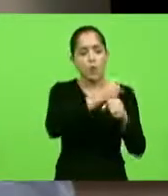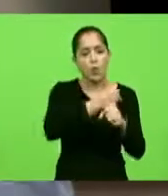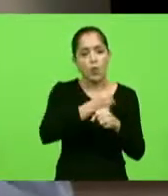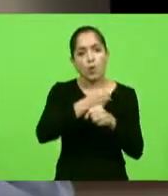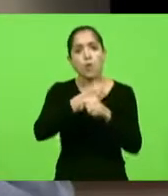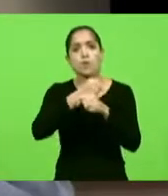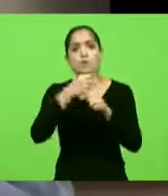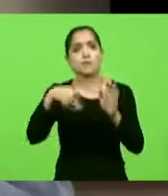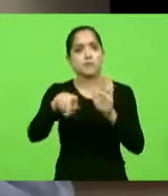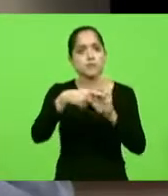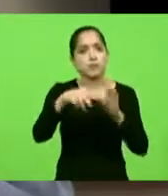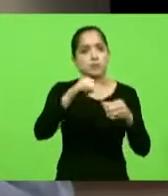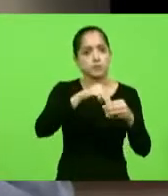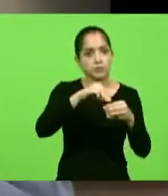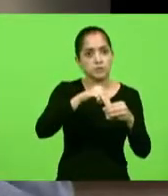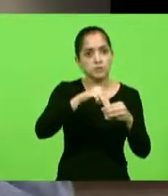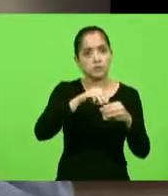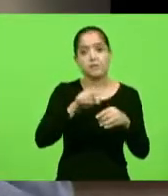estado, você faça.